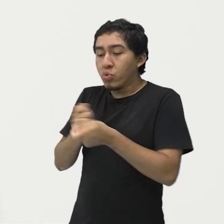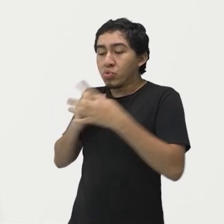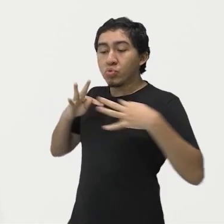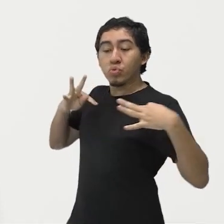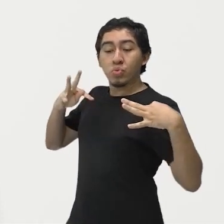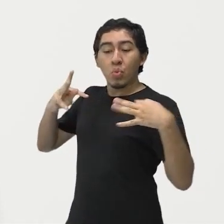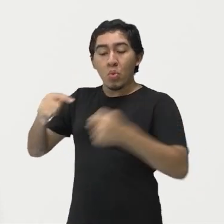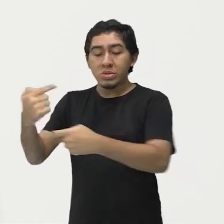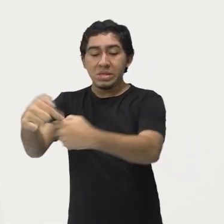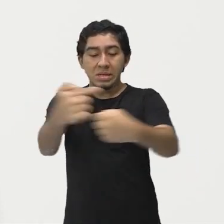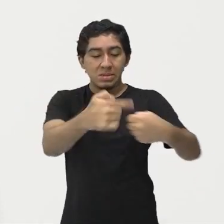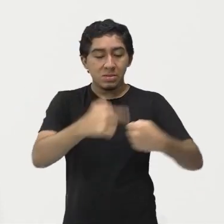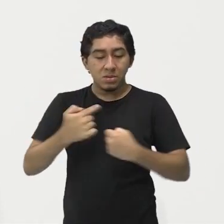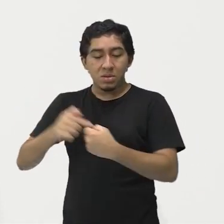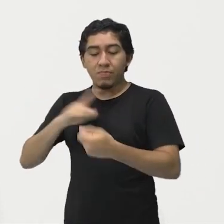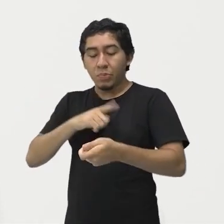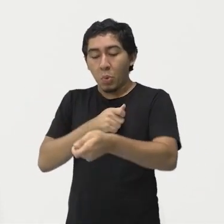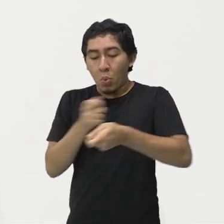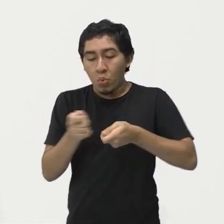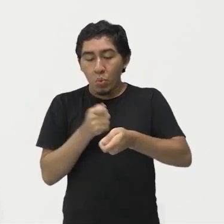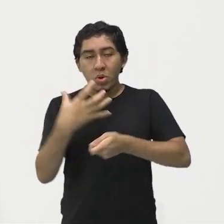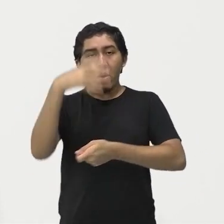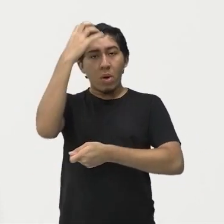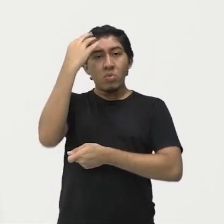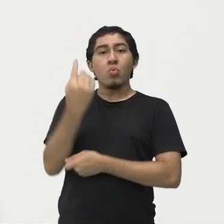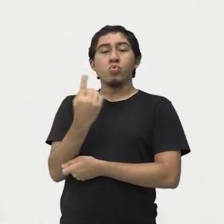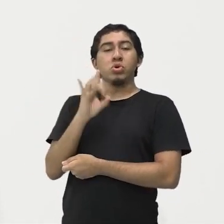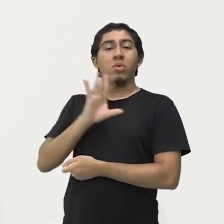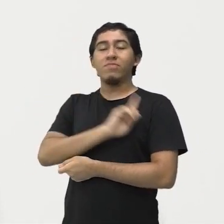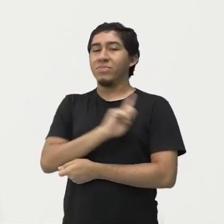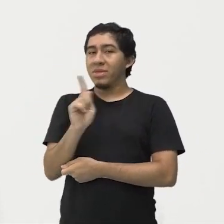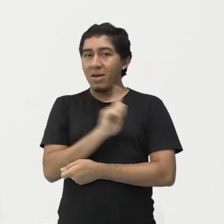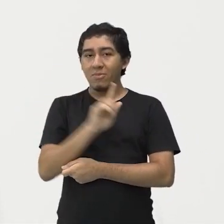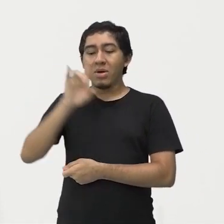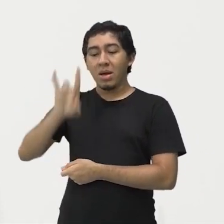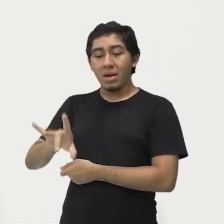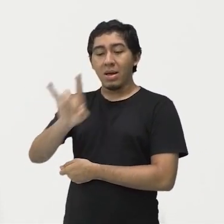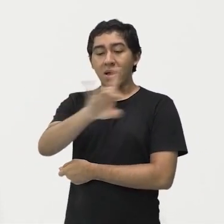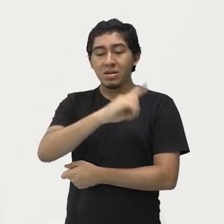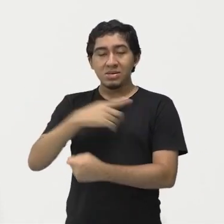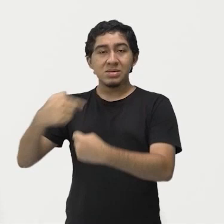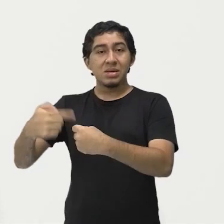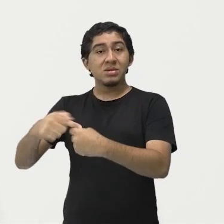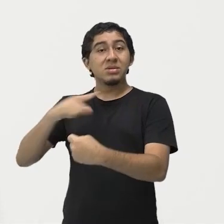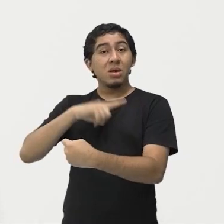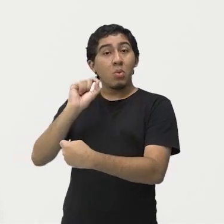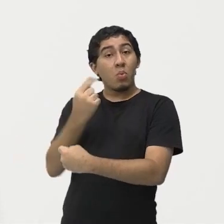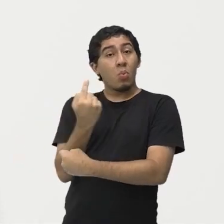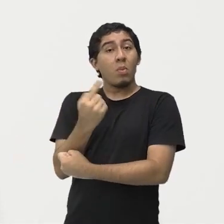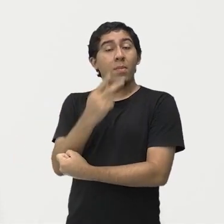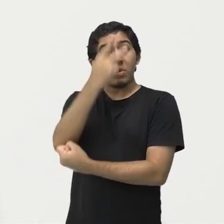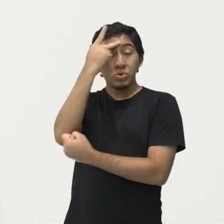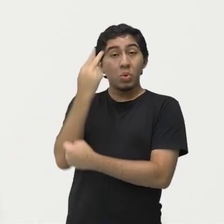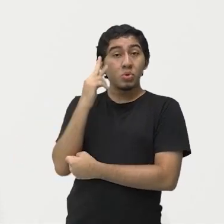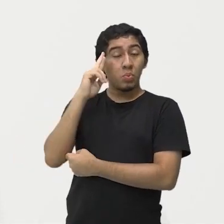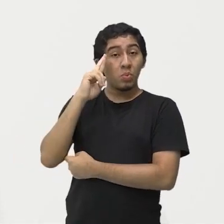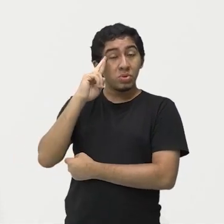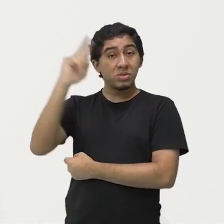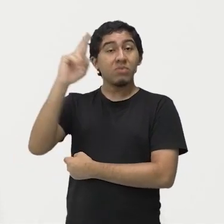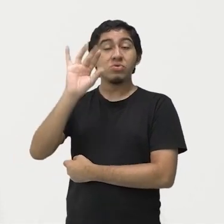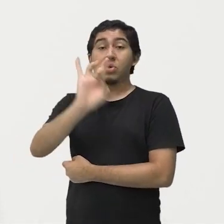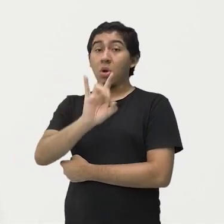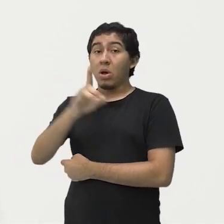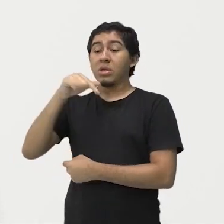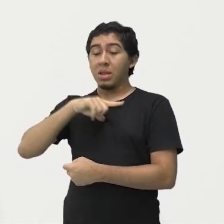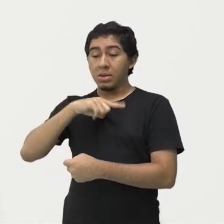Cada cidade tem o seu próprio líder e ela tem ali uma autonomia. Não existe